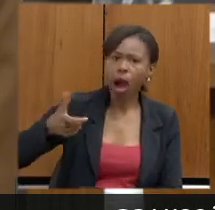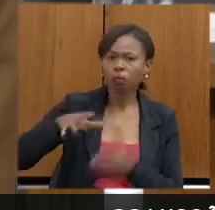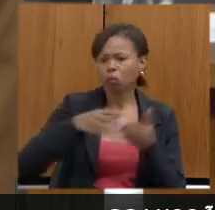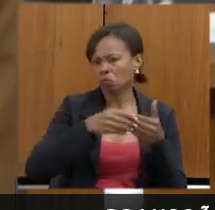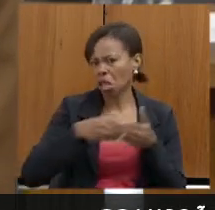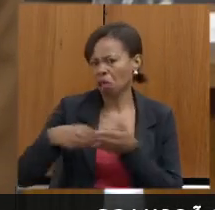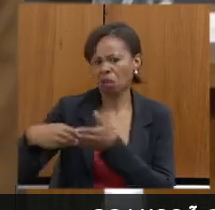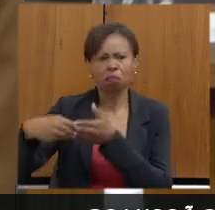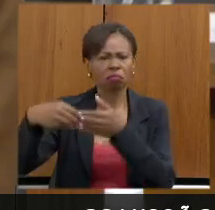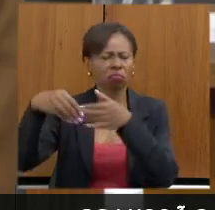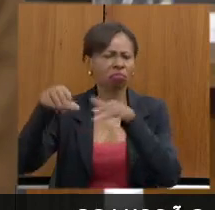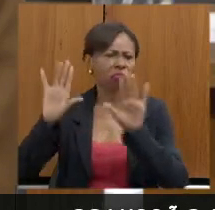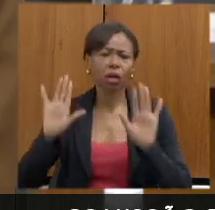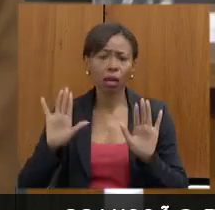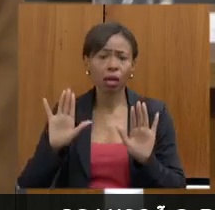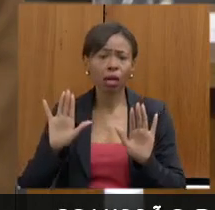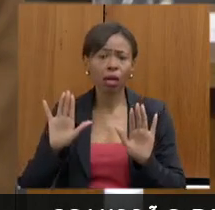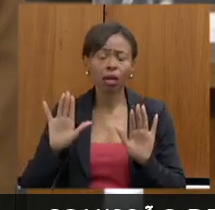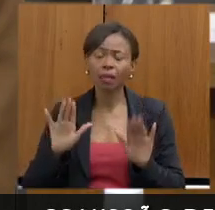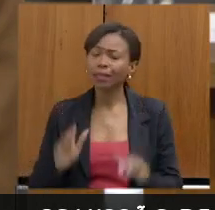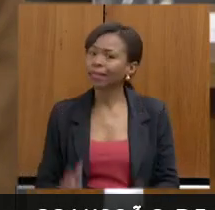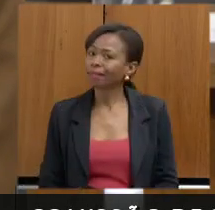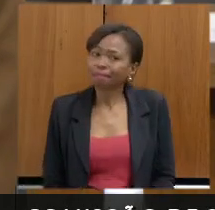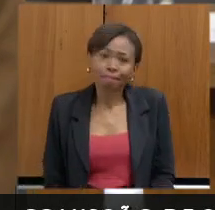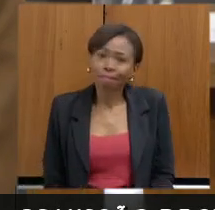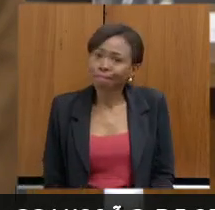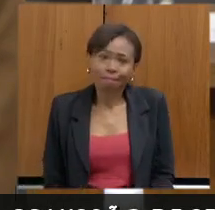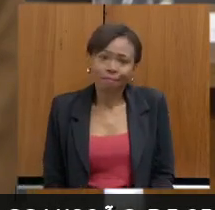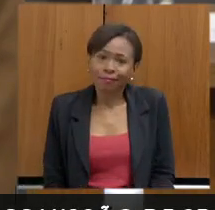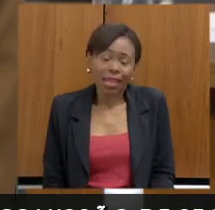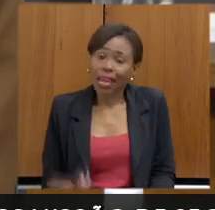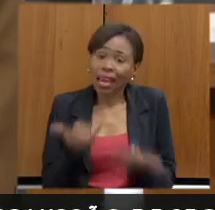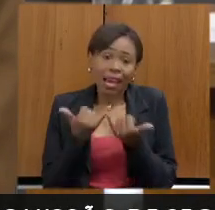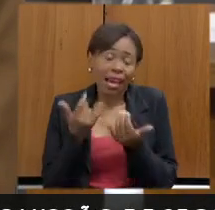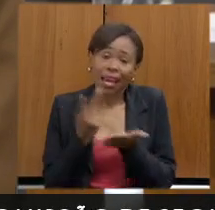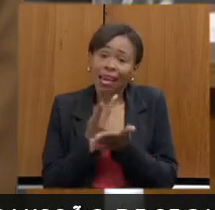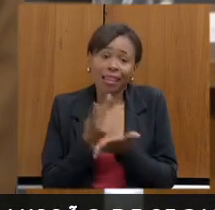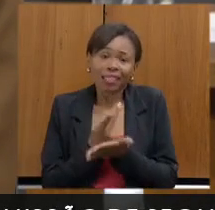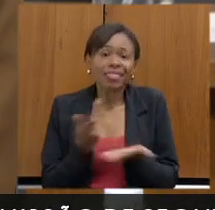baixo para cima é é um equívoco inclusive o